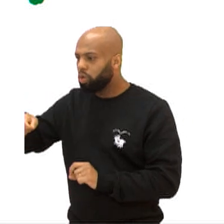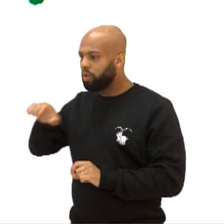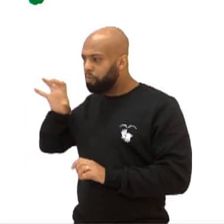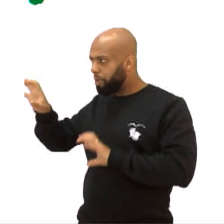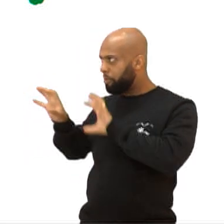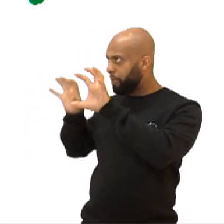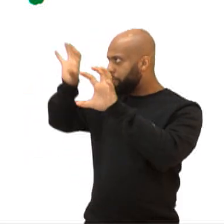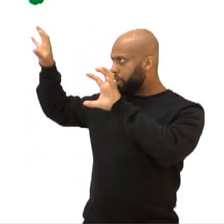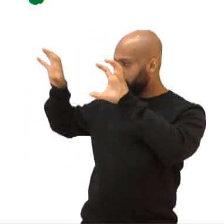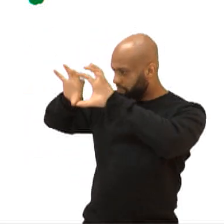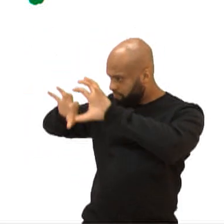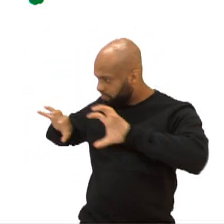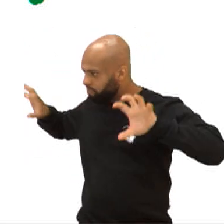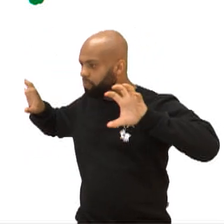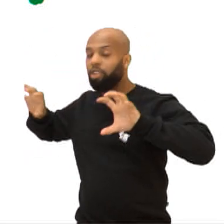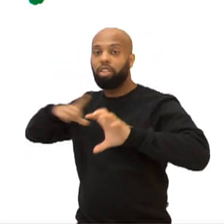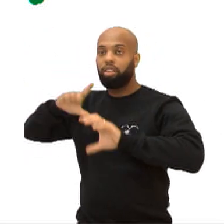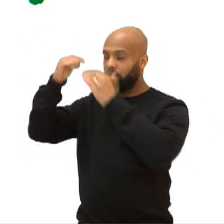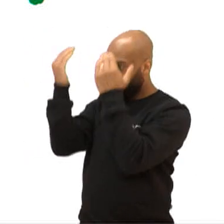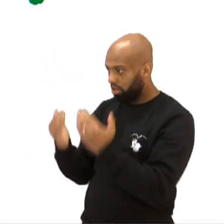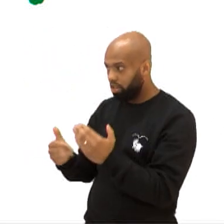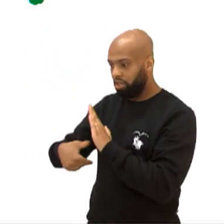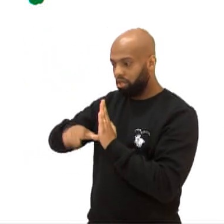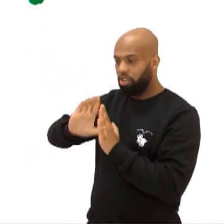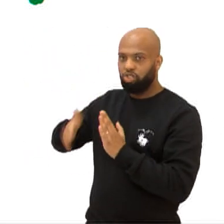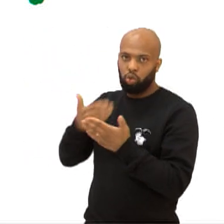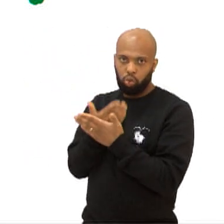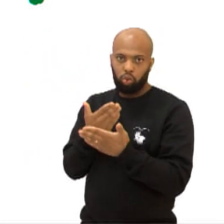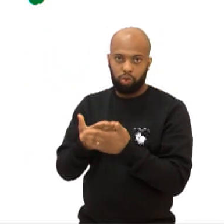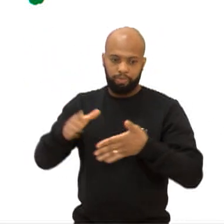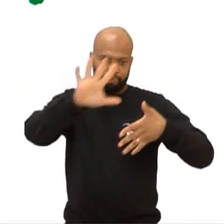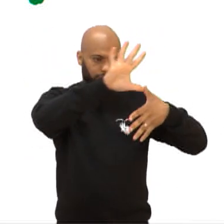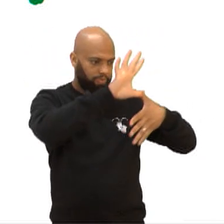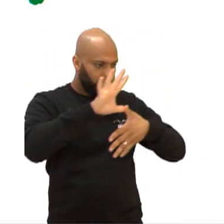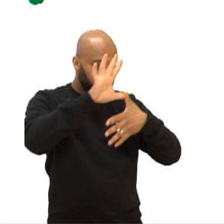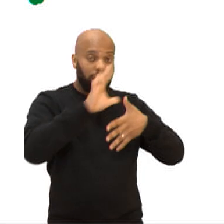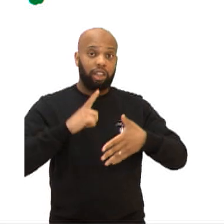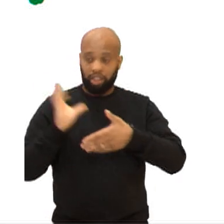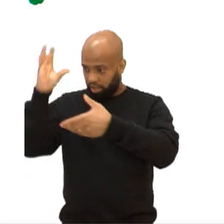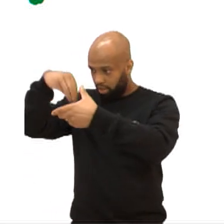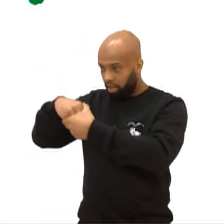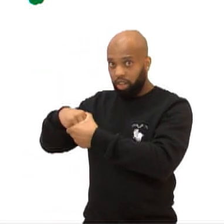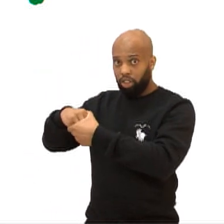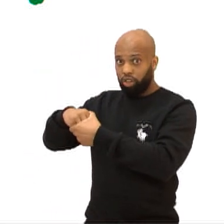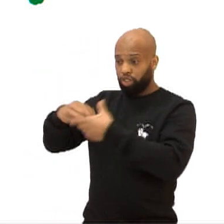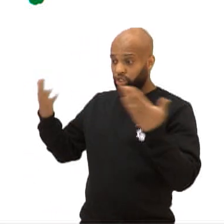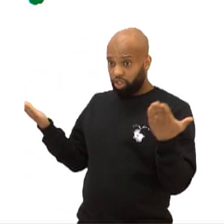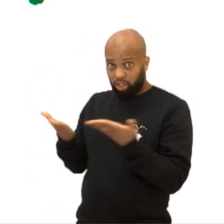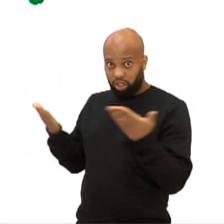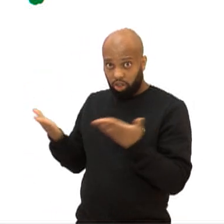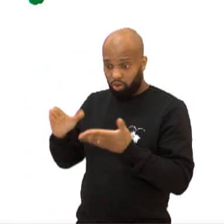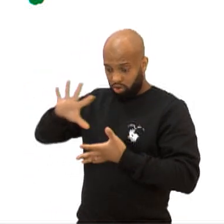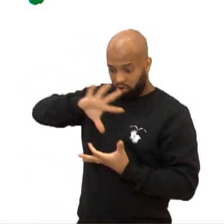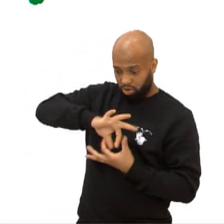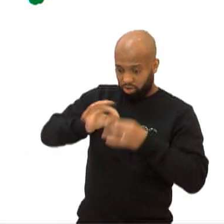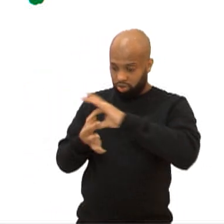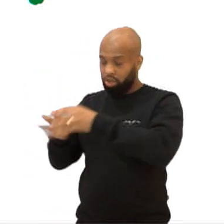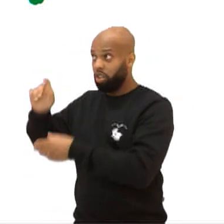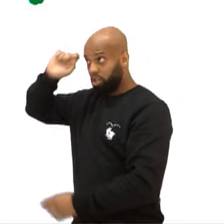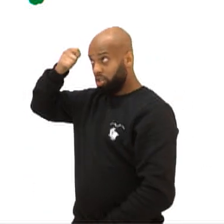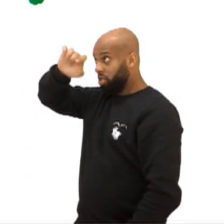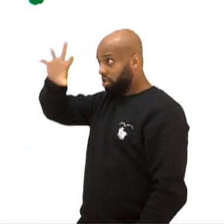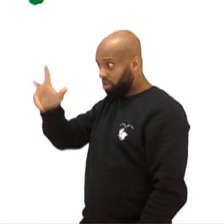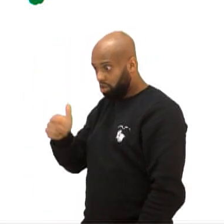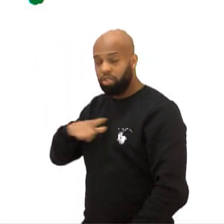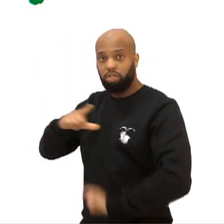regionalização para ficar parecida a análise com o que fizemos no continente americano. Dentro da perspectiva da África, vocês viram durante as aulas